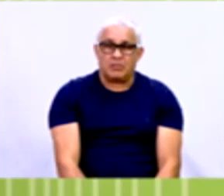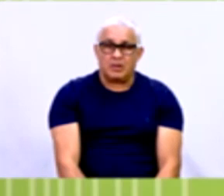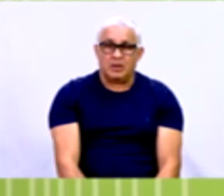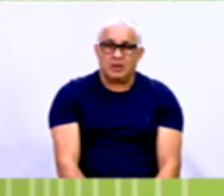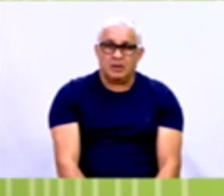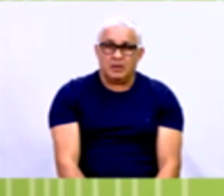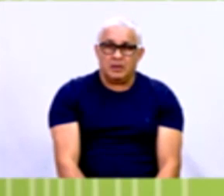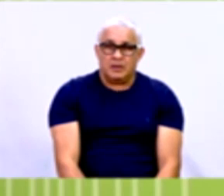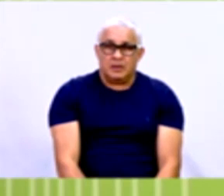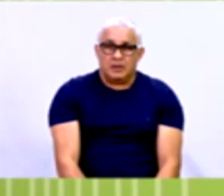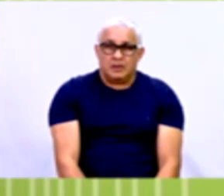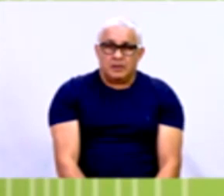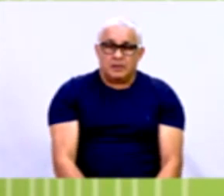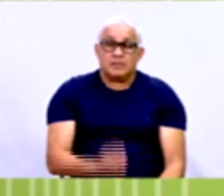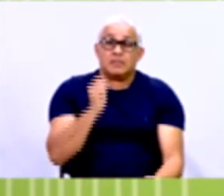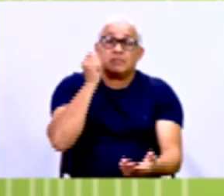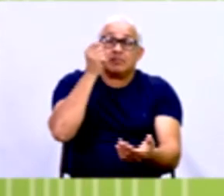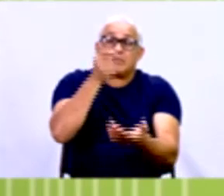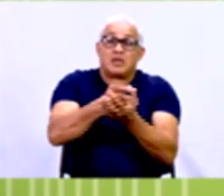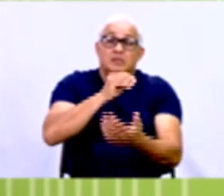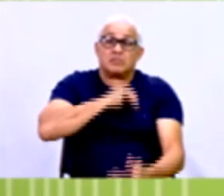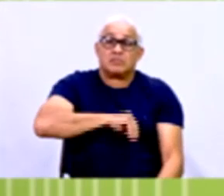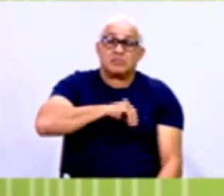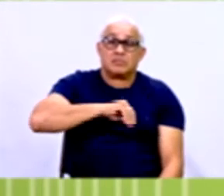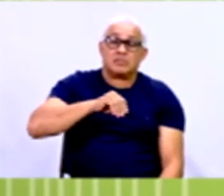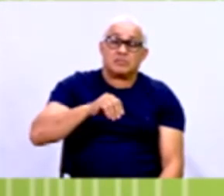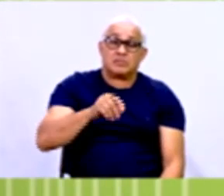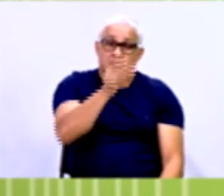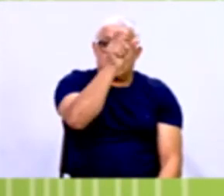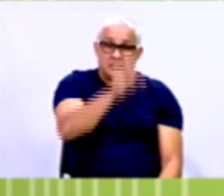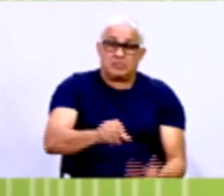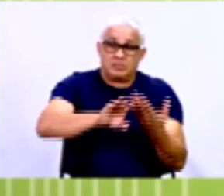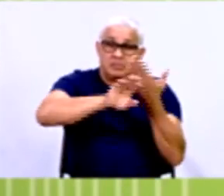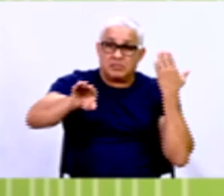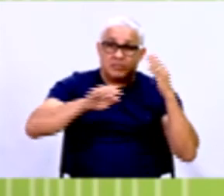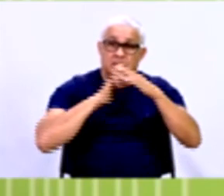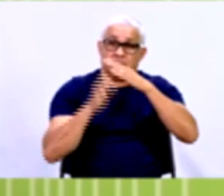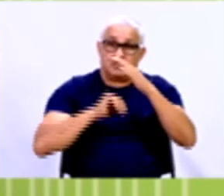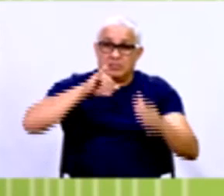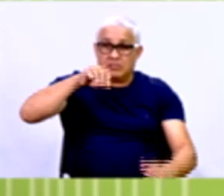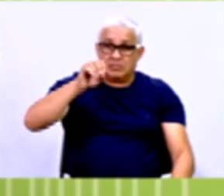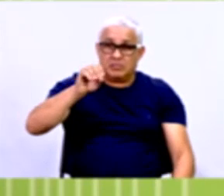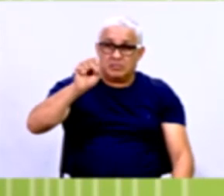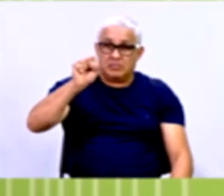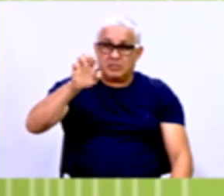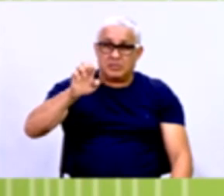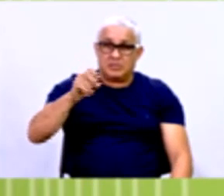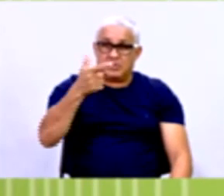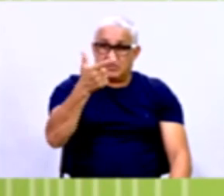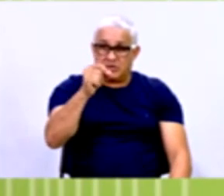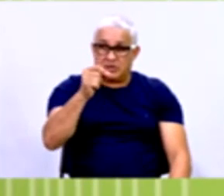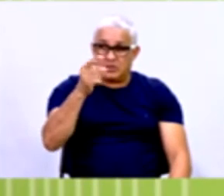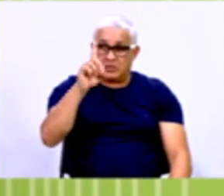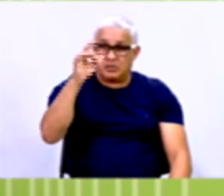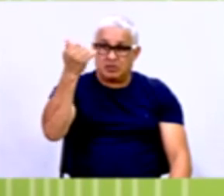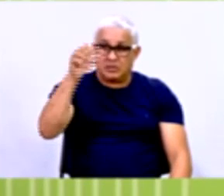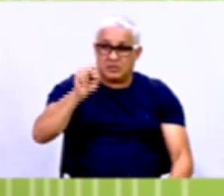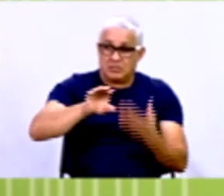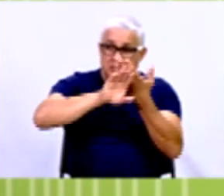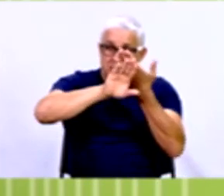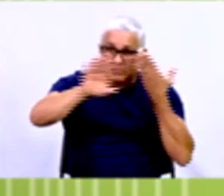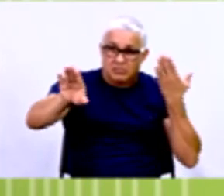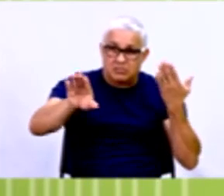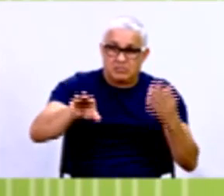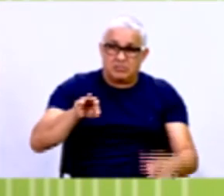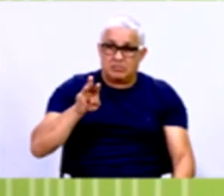E aí, quem deverá pagar os rendimentos mensais, José, pelo período de afastamento da empresa? Ele passou 20 dias afastado. O professor Willis já falou